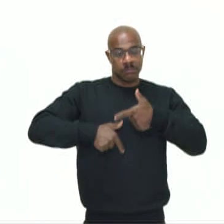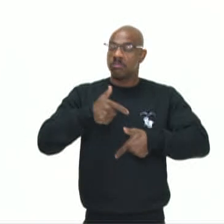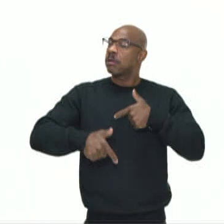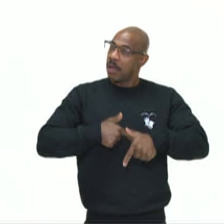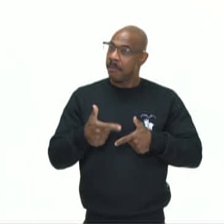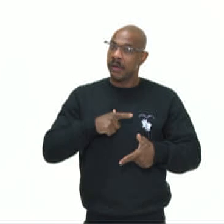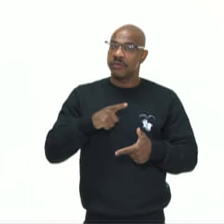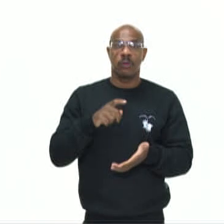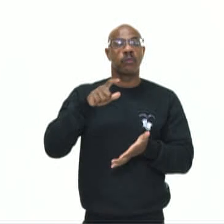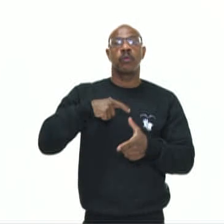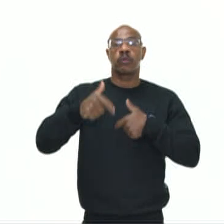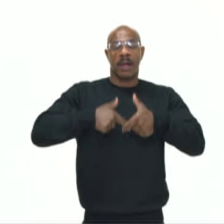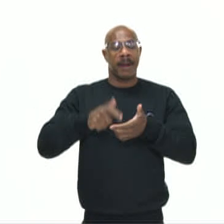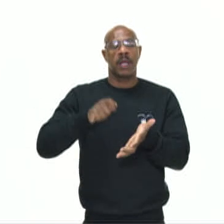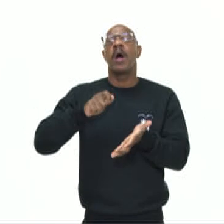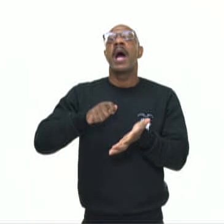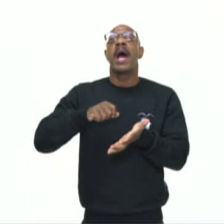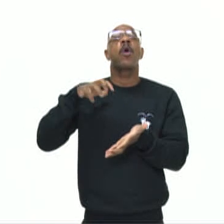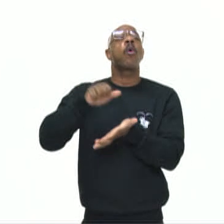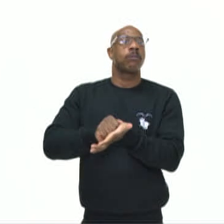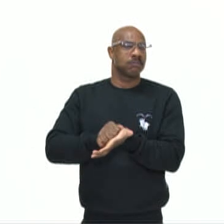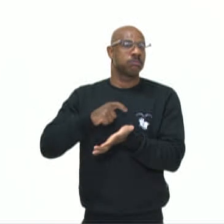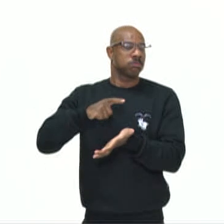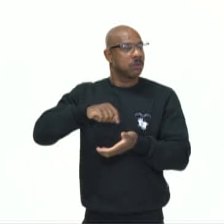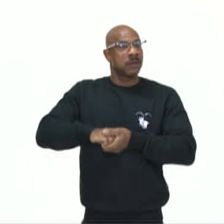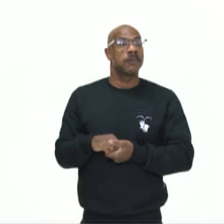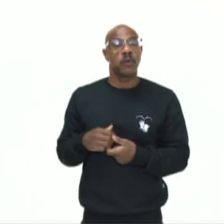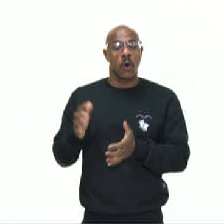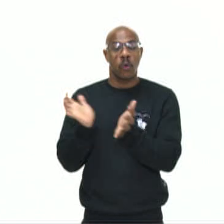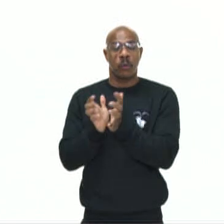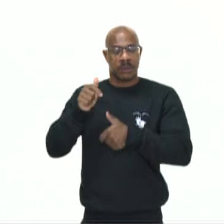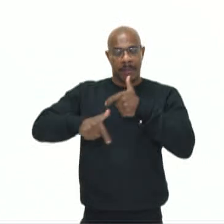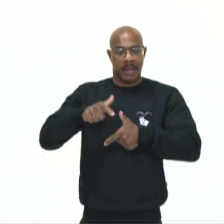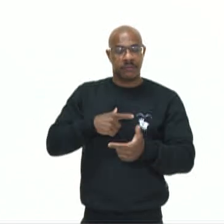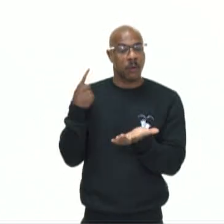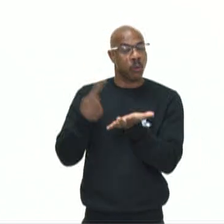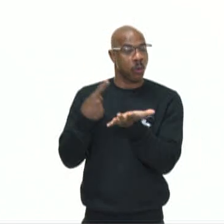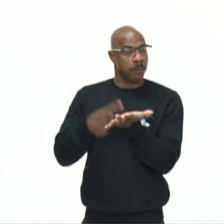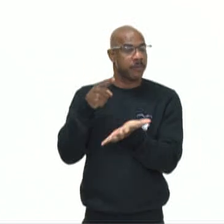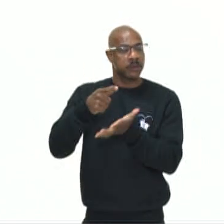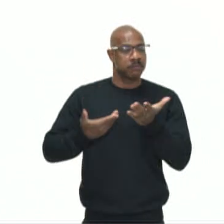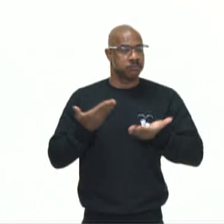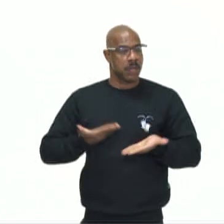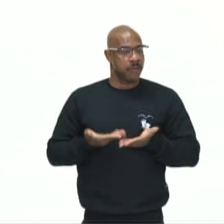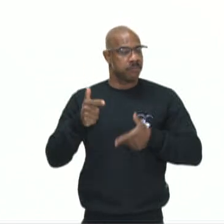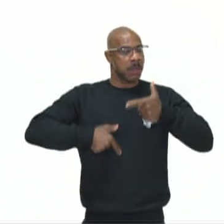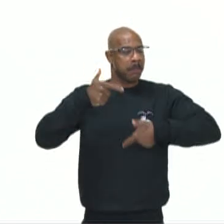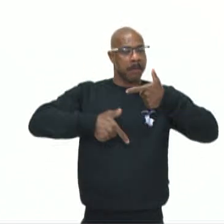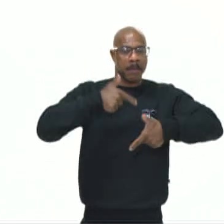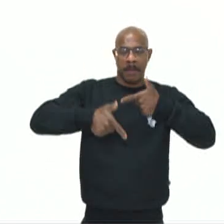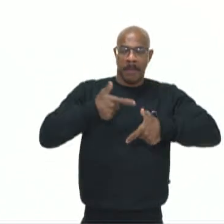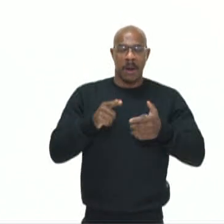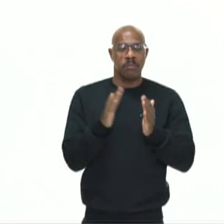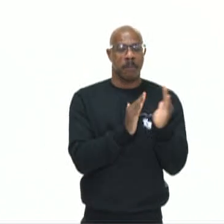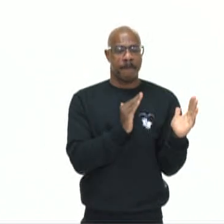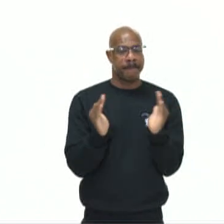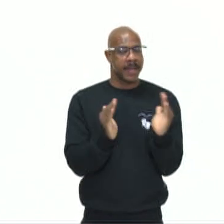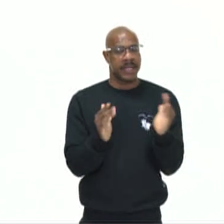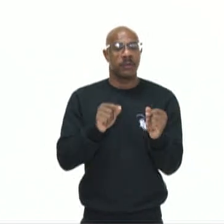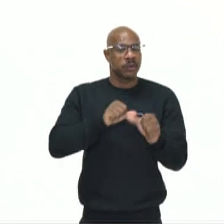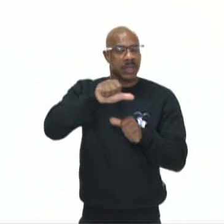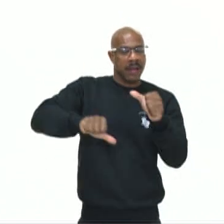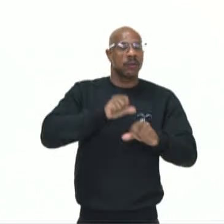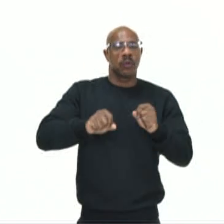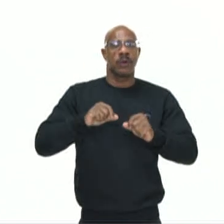por contrato. Esses trabalhadores, eles se comprometiam a servir durante um determinado tempo em troca